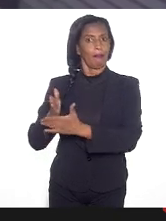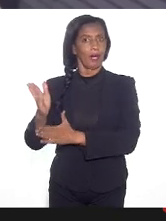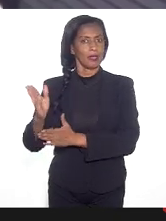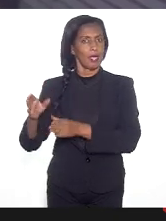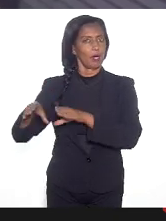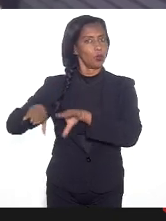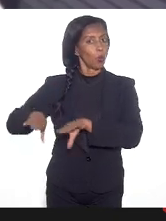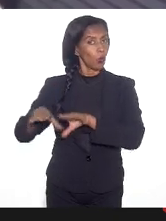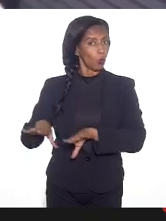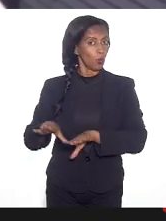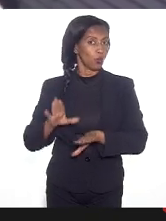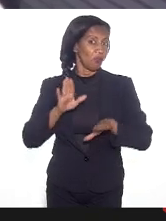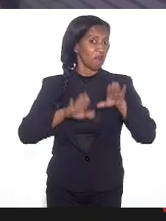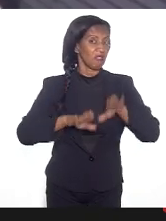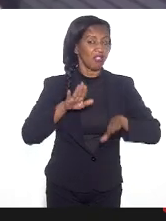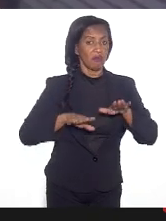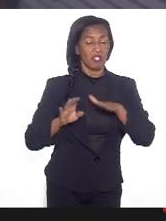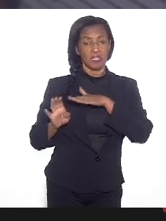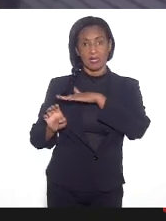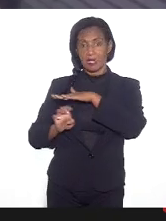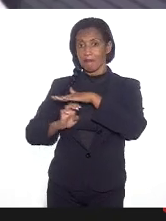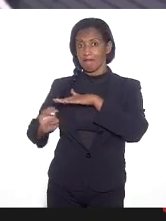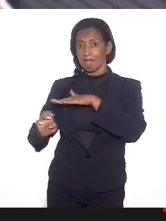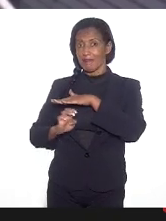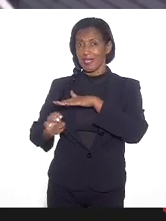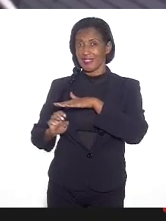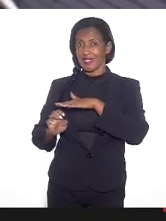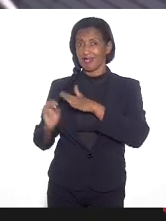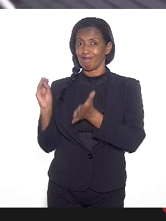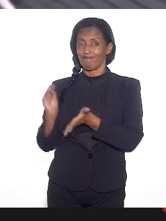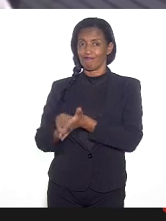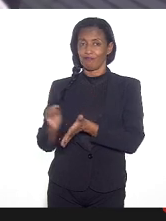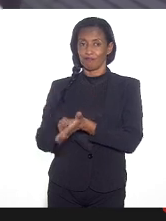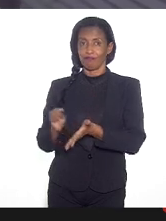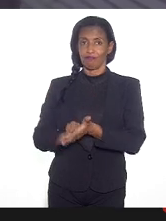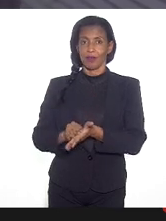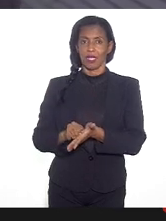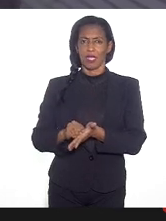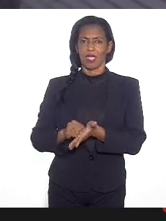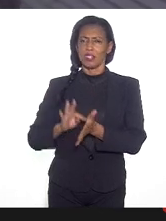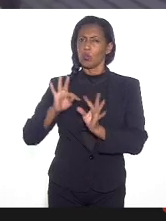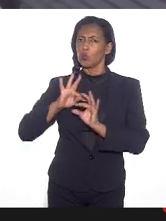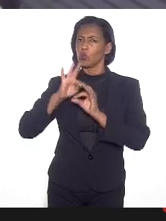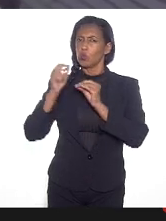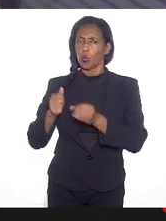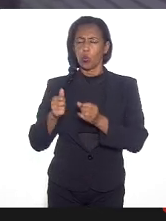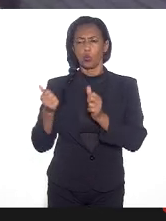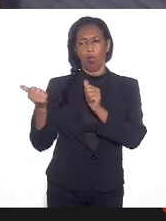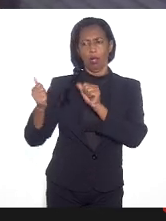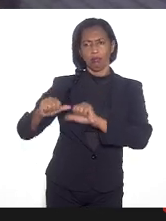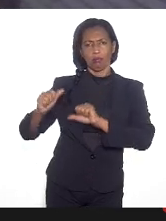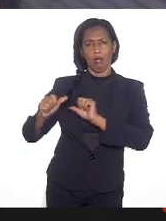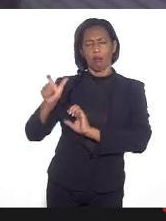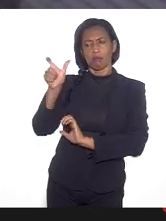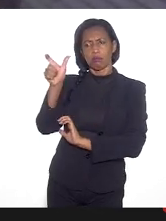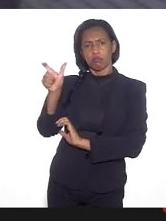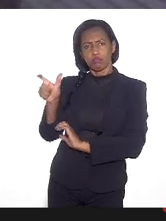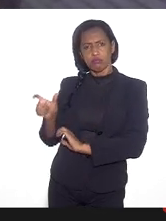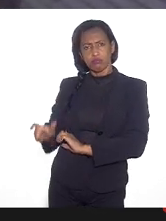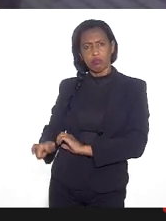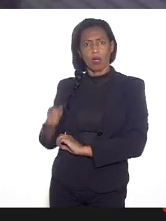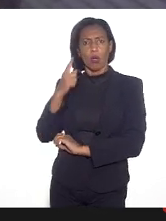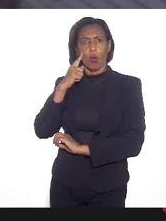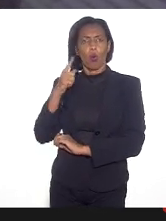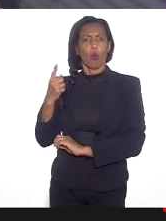que talvez a empresa não tenha concluído. Então, tudo isso está sendo levantado com as empresas